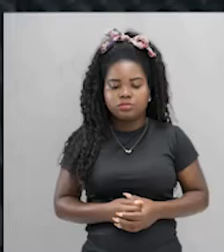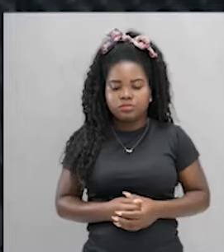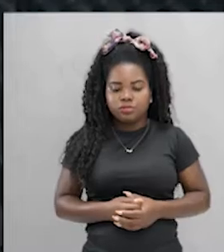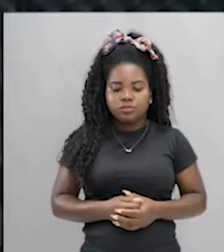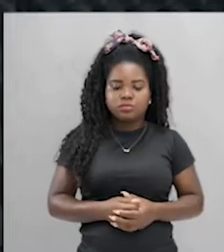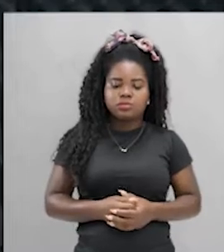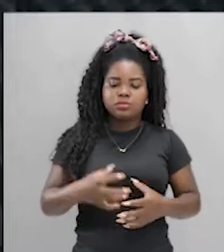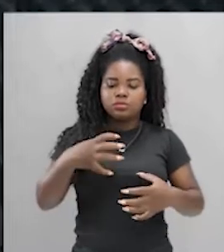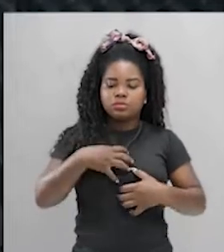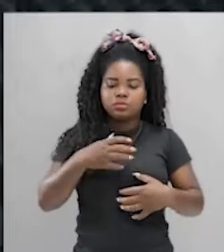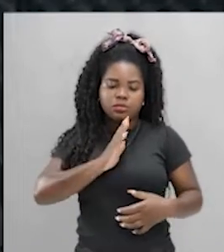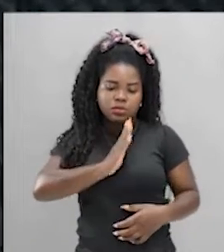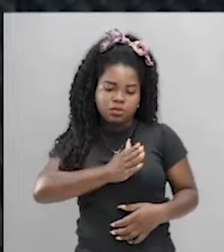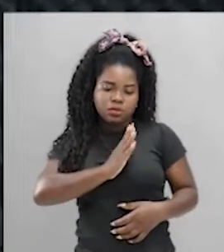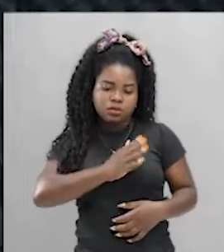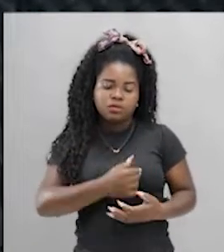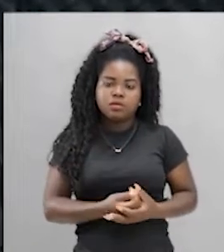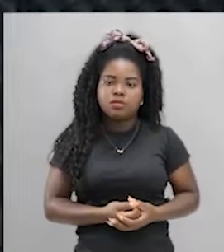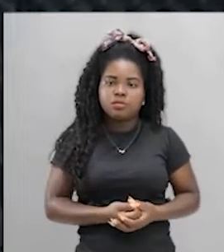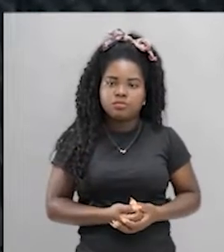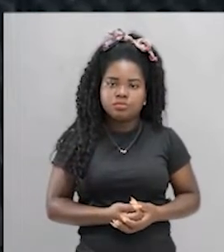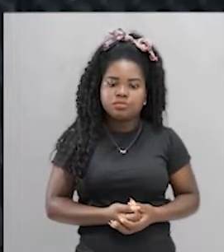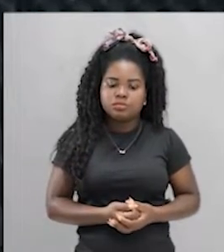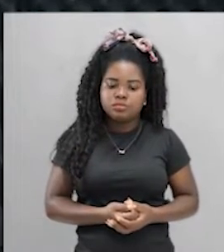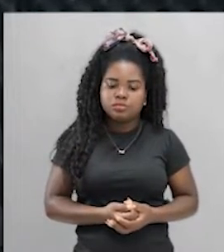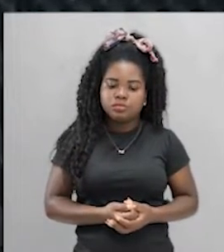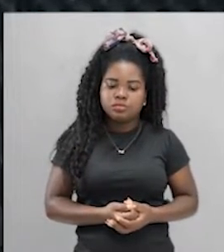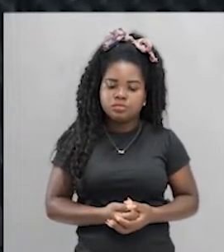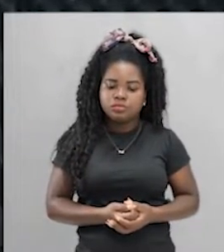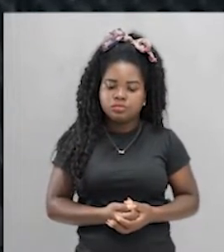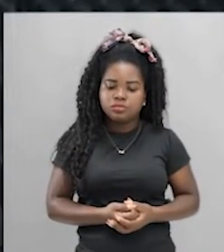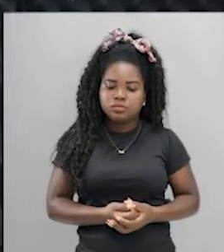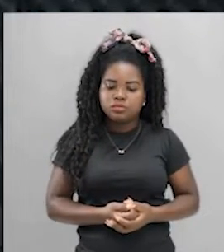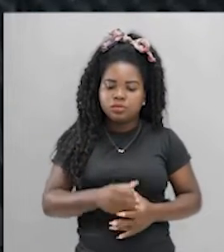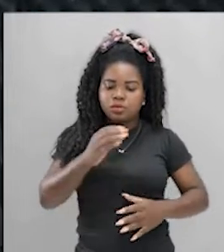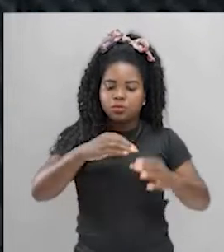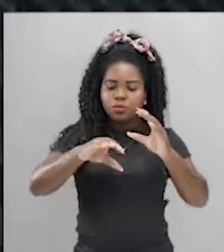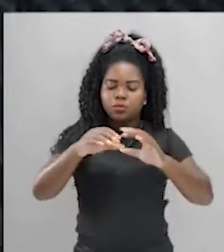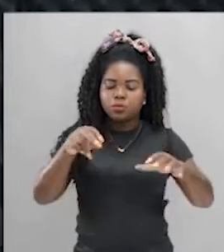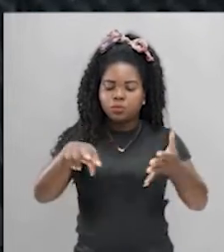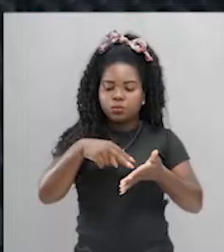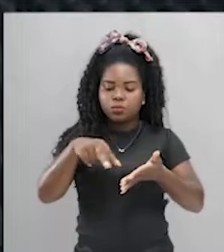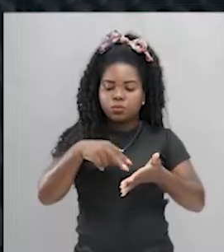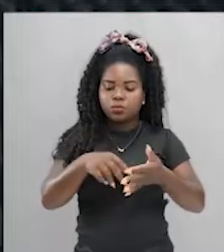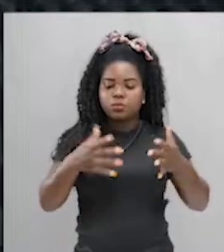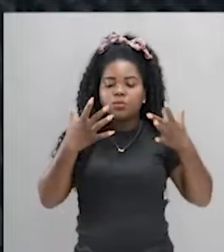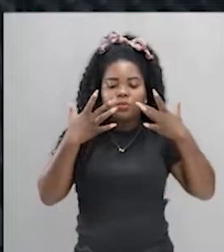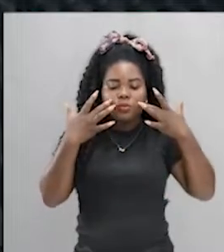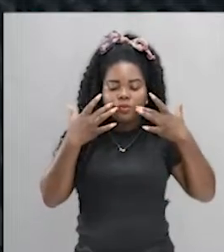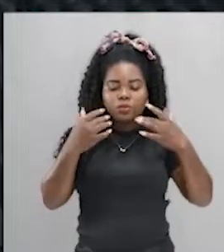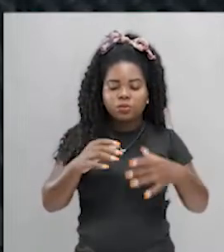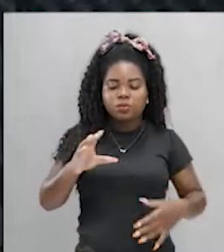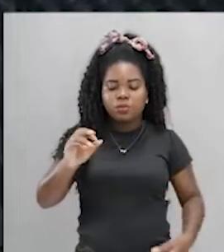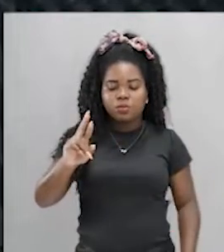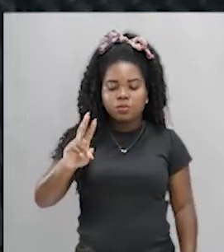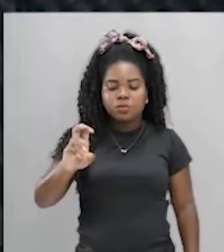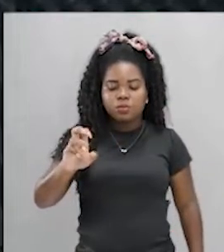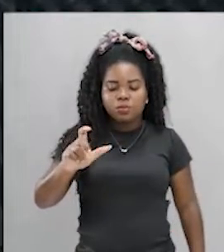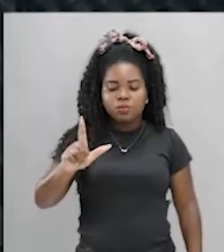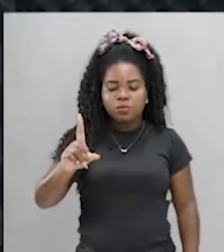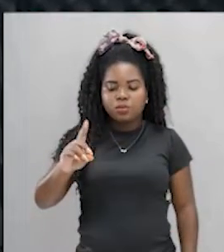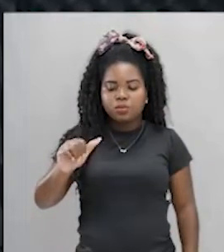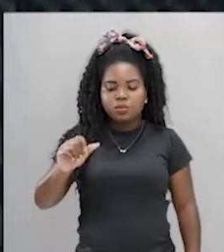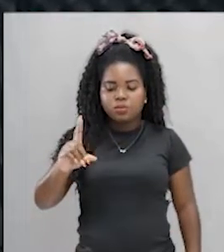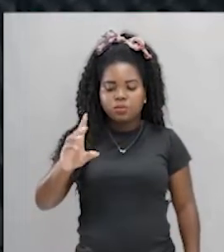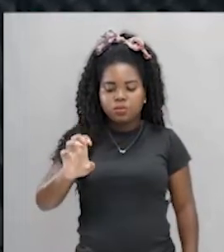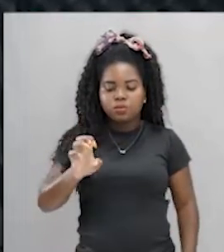os sentimentos do coração através dos gestos, da pantomima, do canto e da dança. O teatro da crueldade, né, assim como o teatro pobre, que a gente vai já